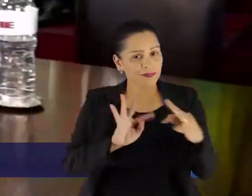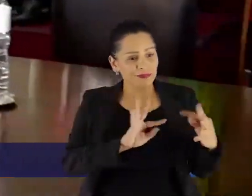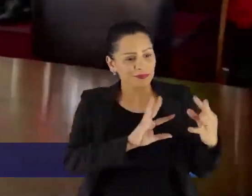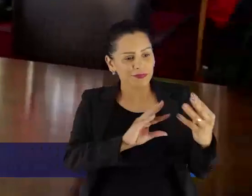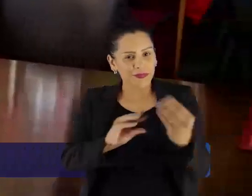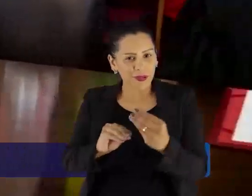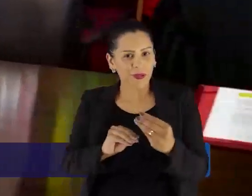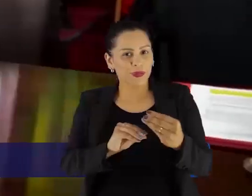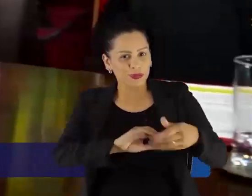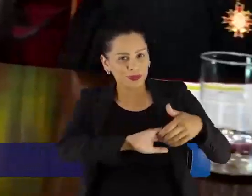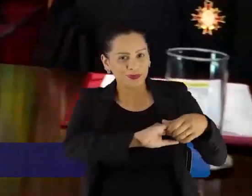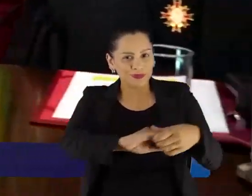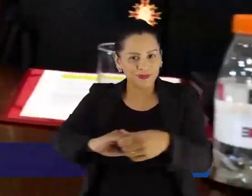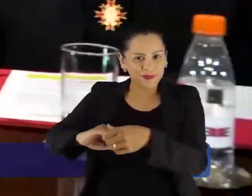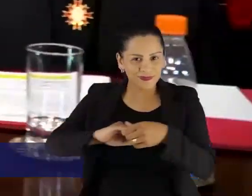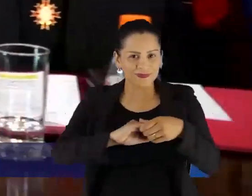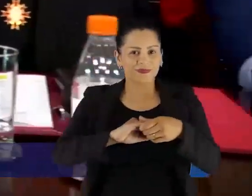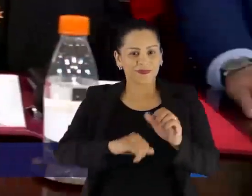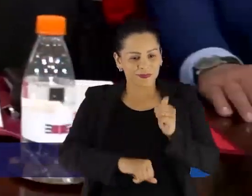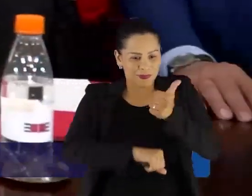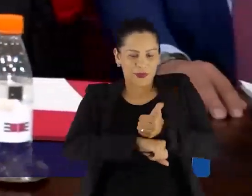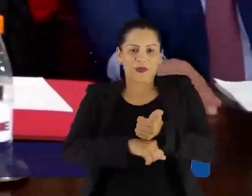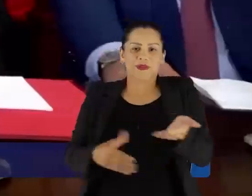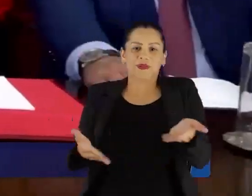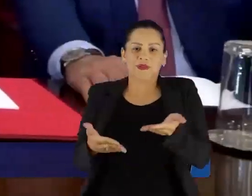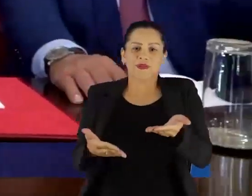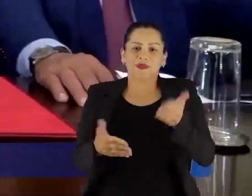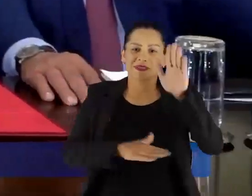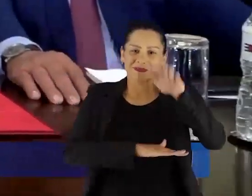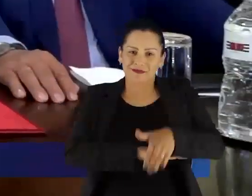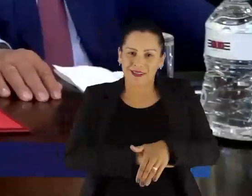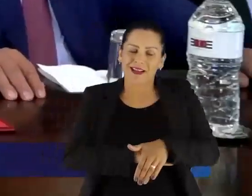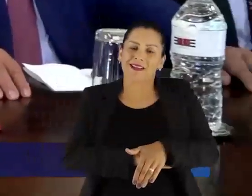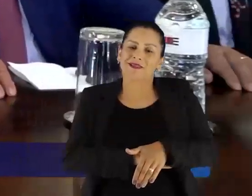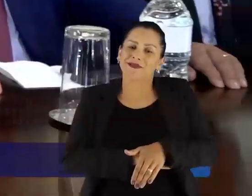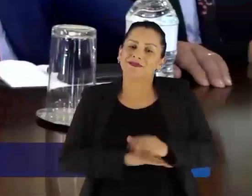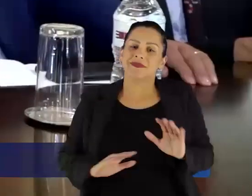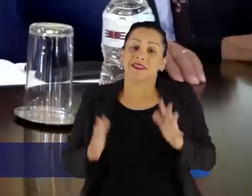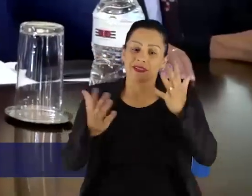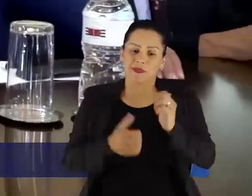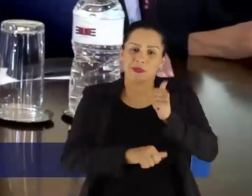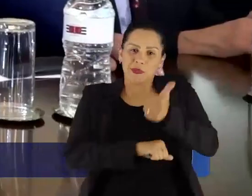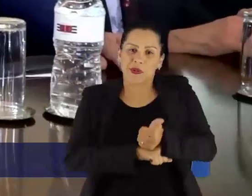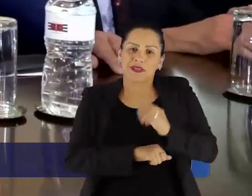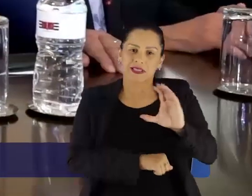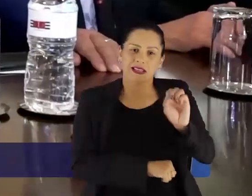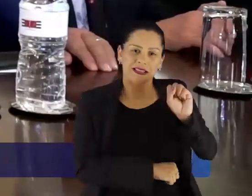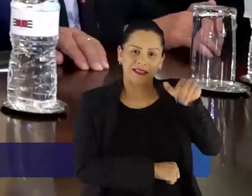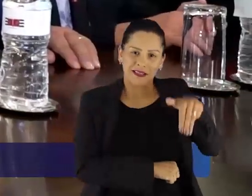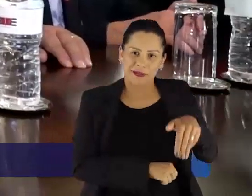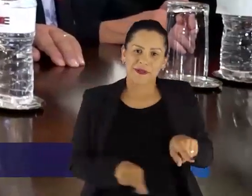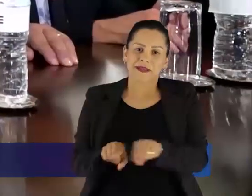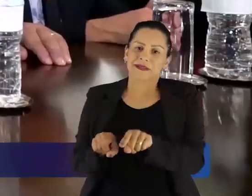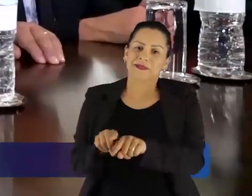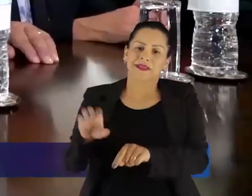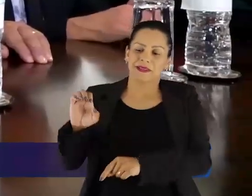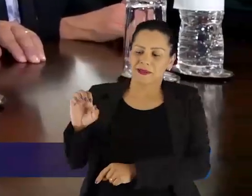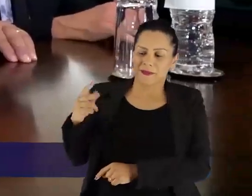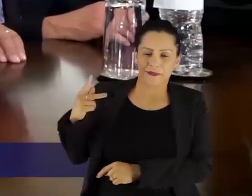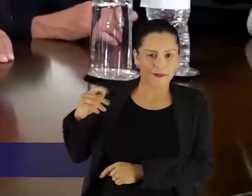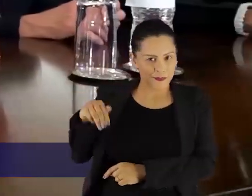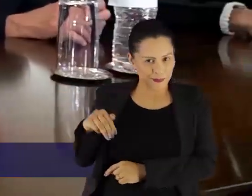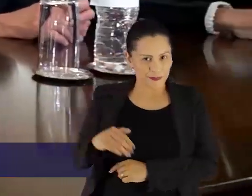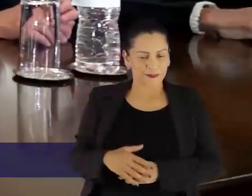os empossados nessa tarde nessa solenidade de posse do Conselho superior da magistratura e também